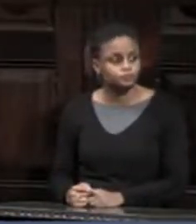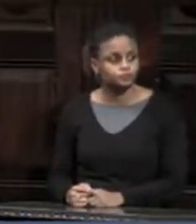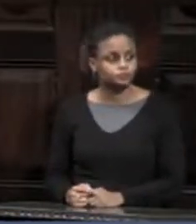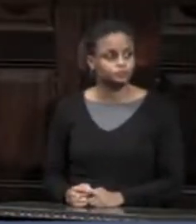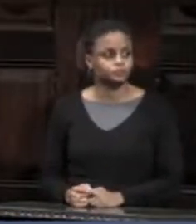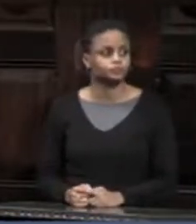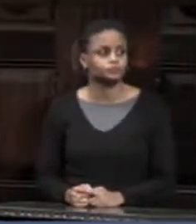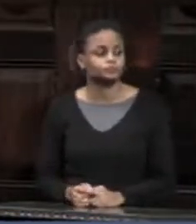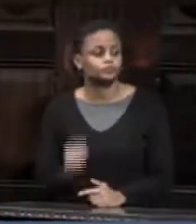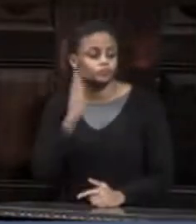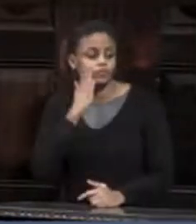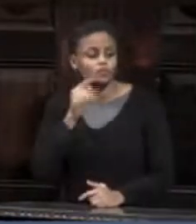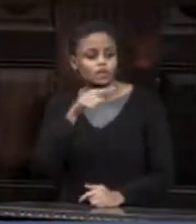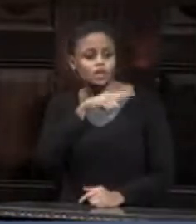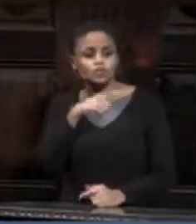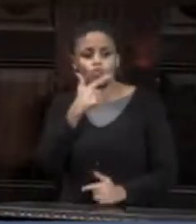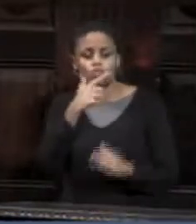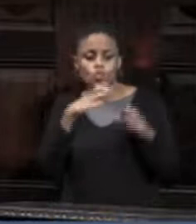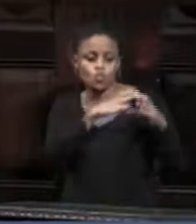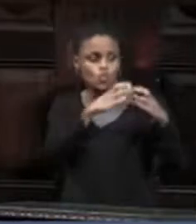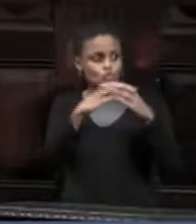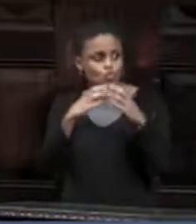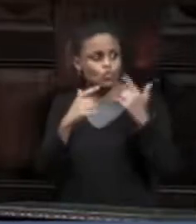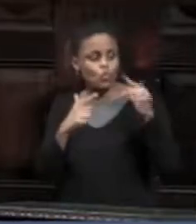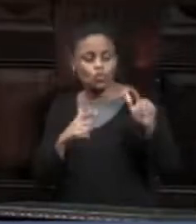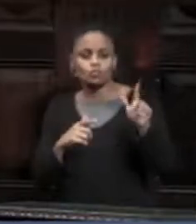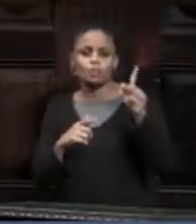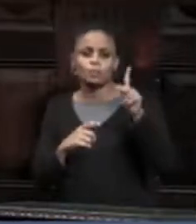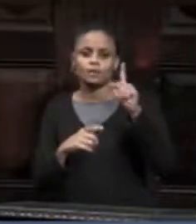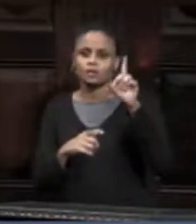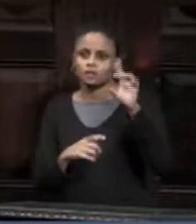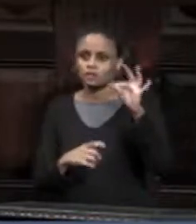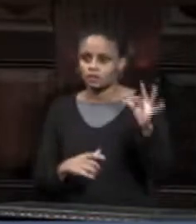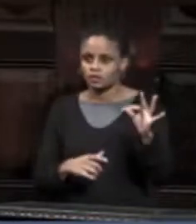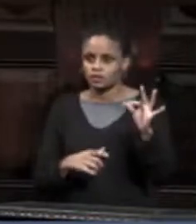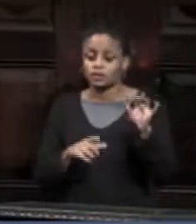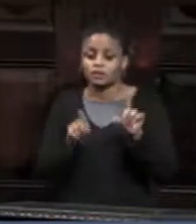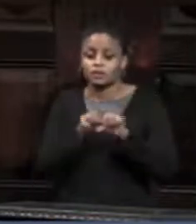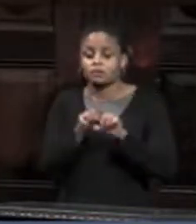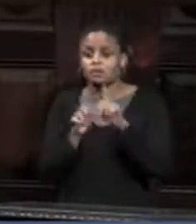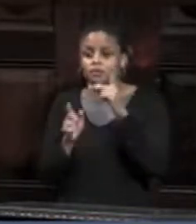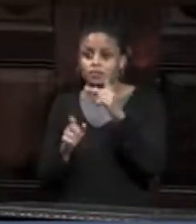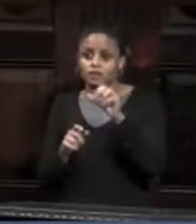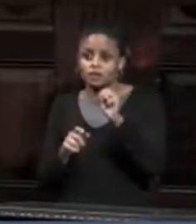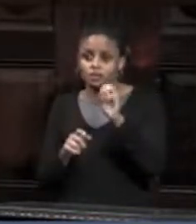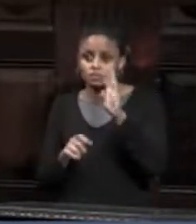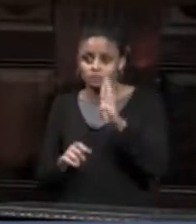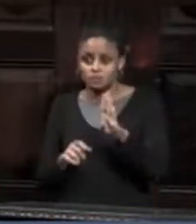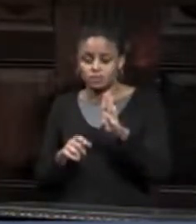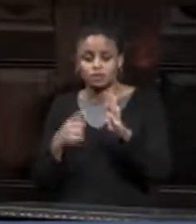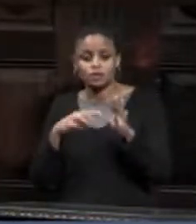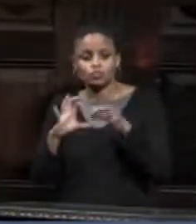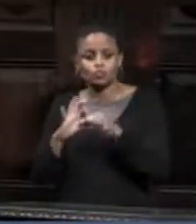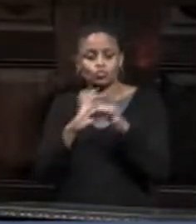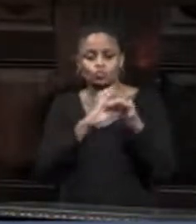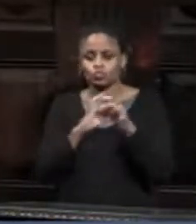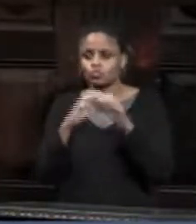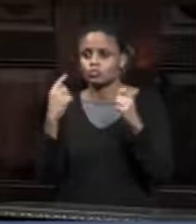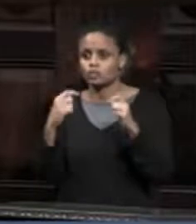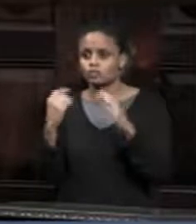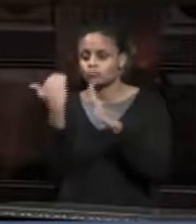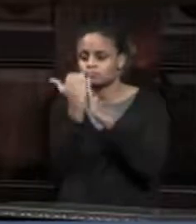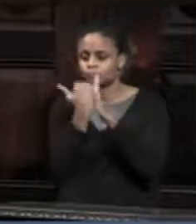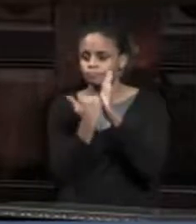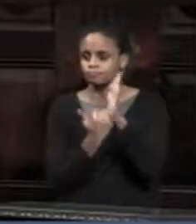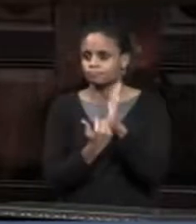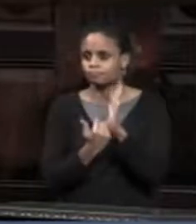afinidades, especificamente entre o PDT e o PSB, tem um papel a cumprir nesse processo. Tem